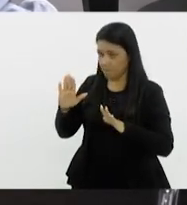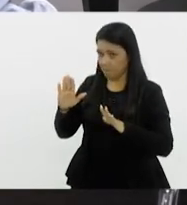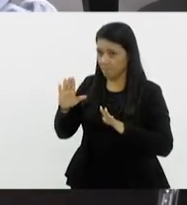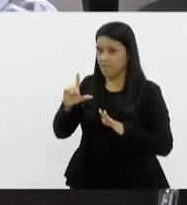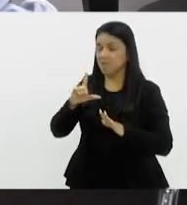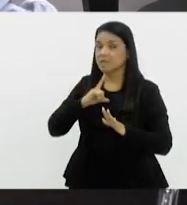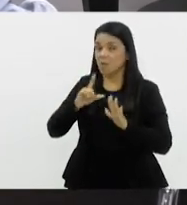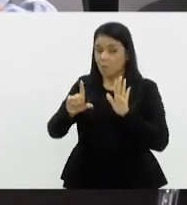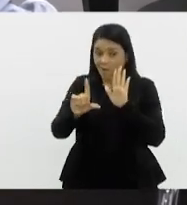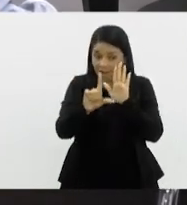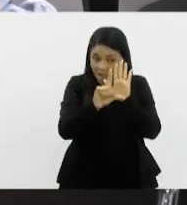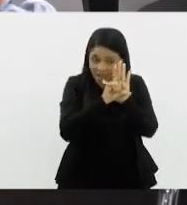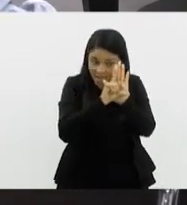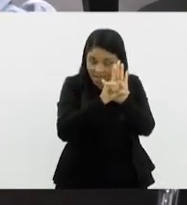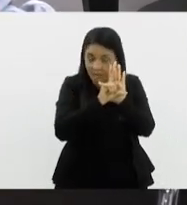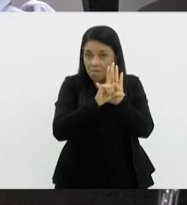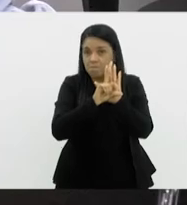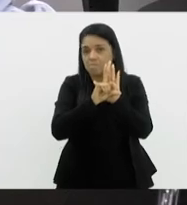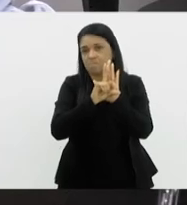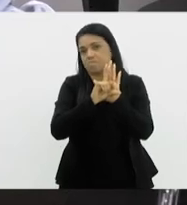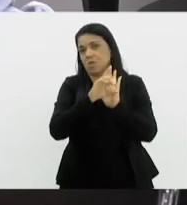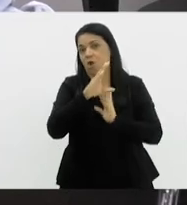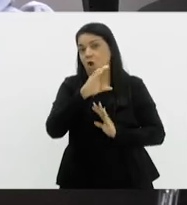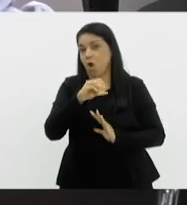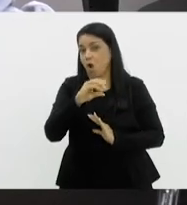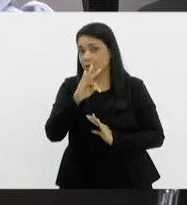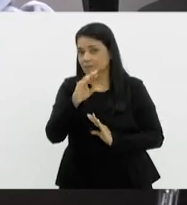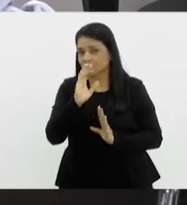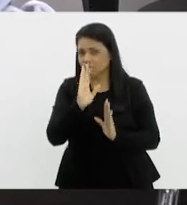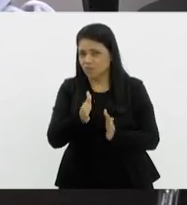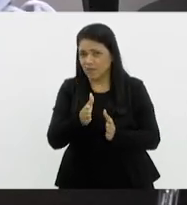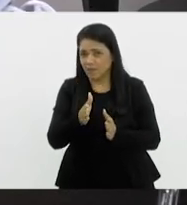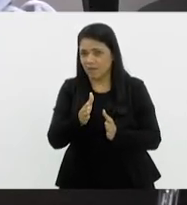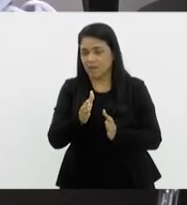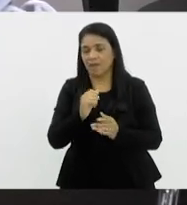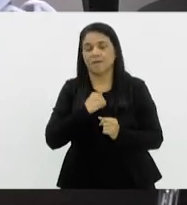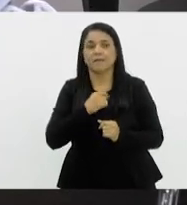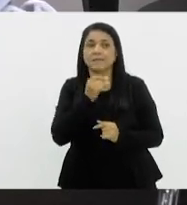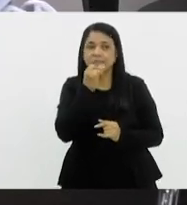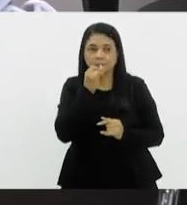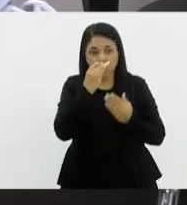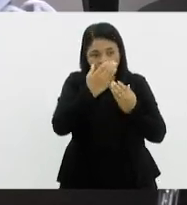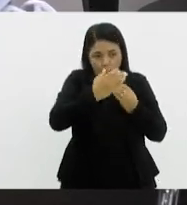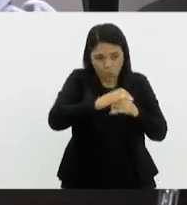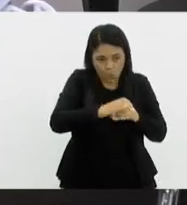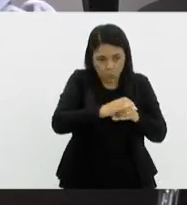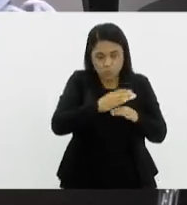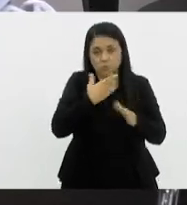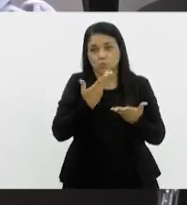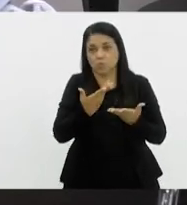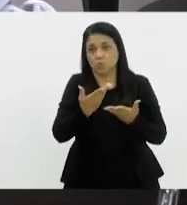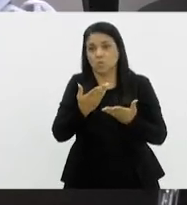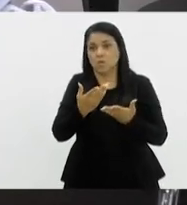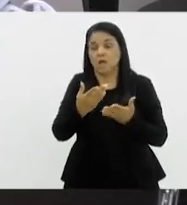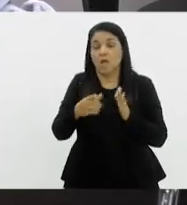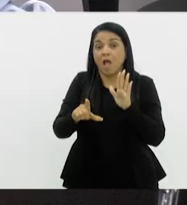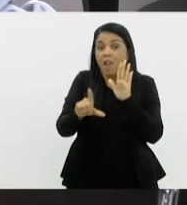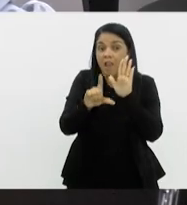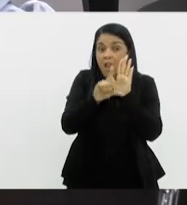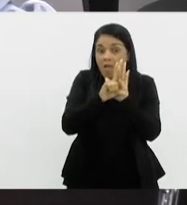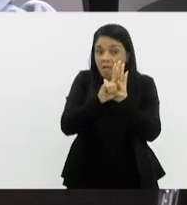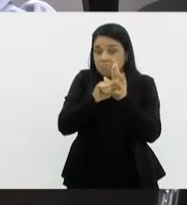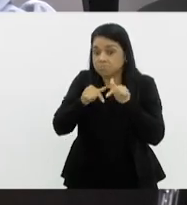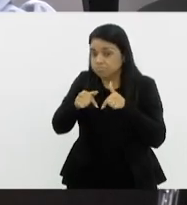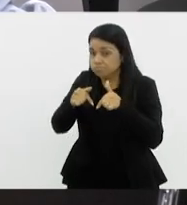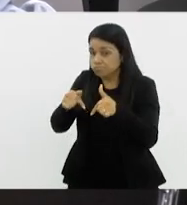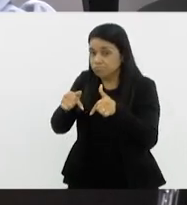Existe uma lei de cotas, volto a dizer, para o concurso. Se você quer aplicar a lei de cotas